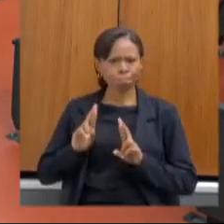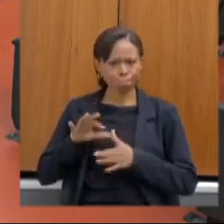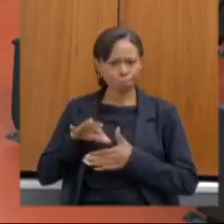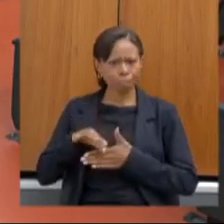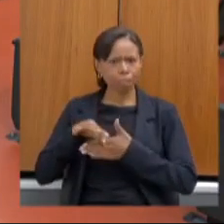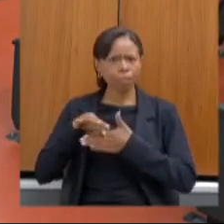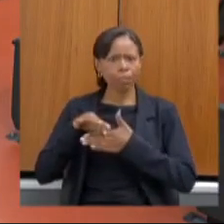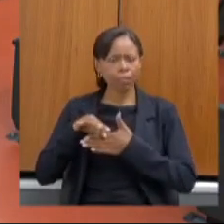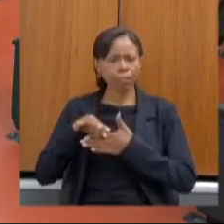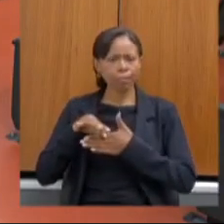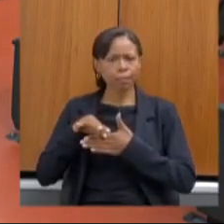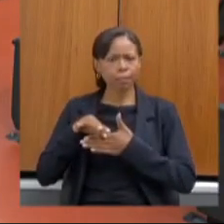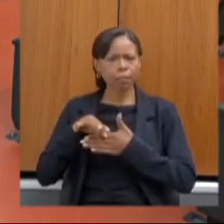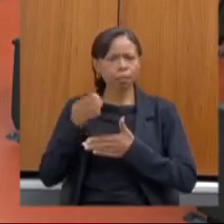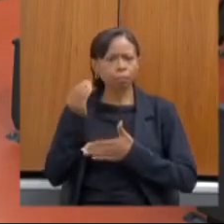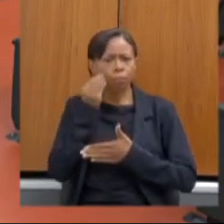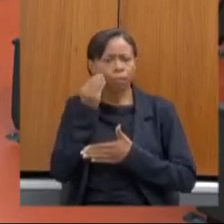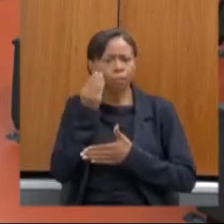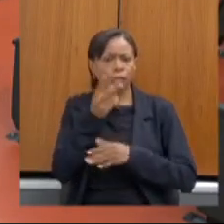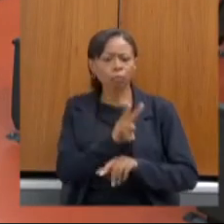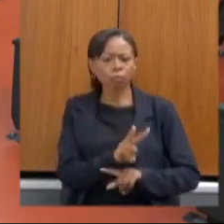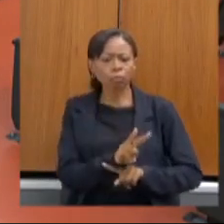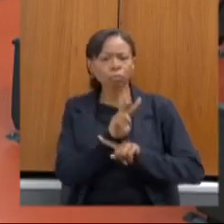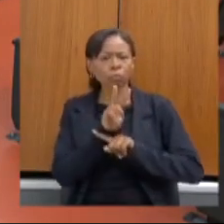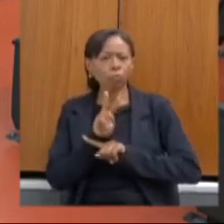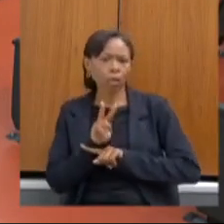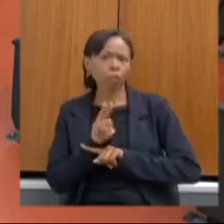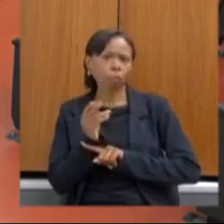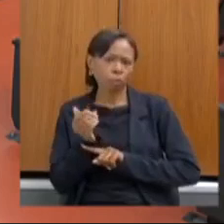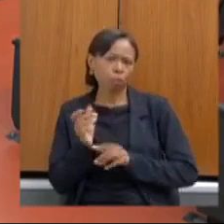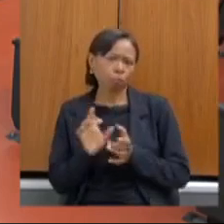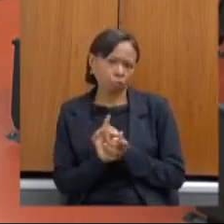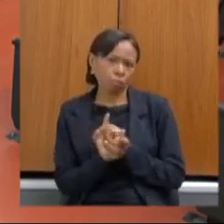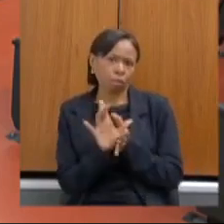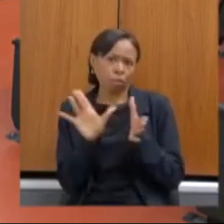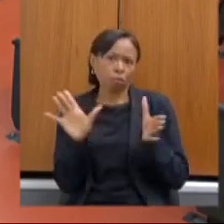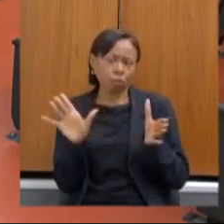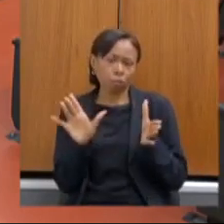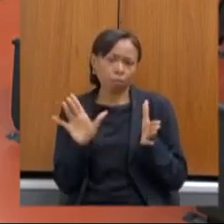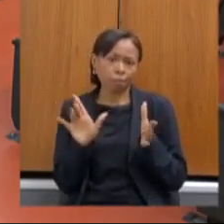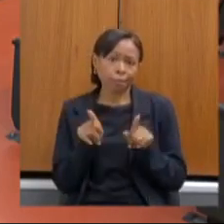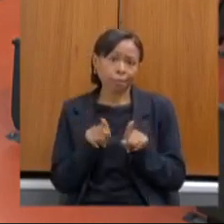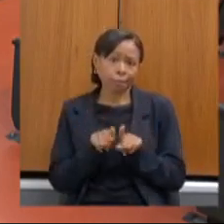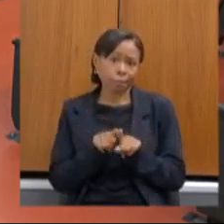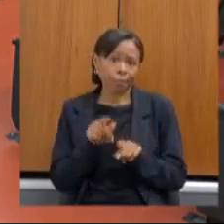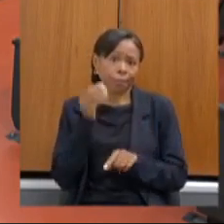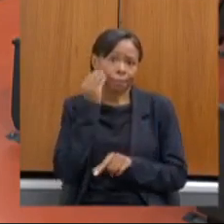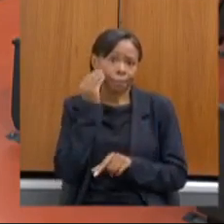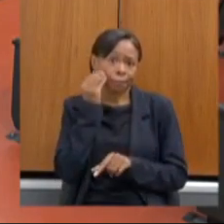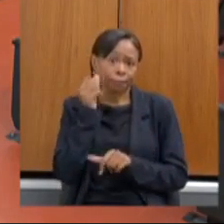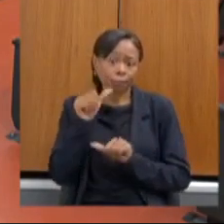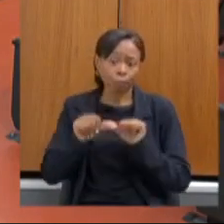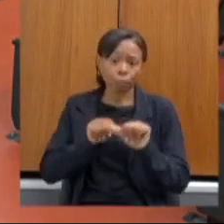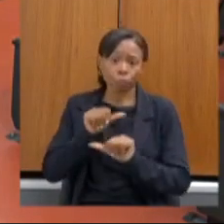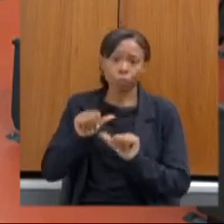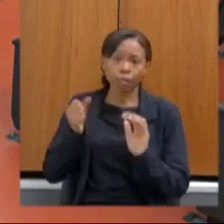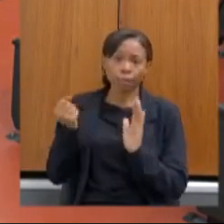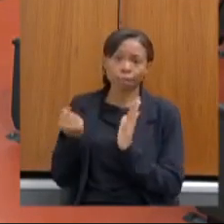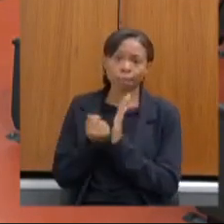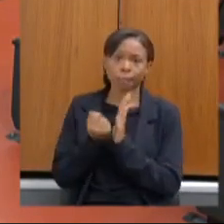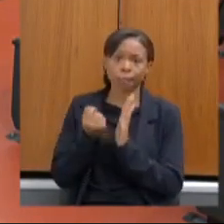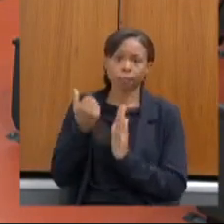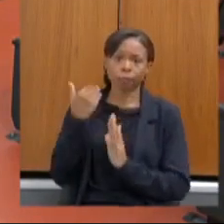tornar o crédito mais acessível e tirar essa estigma de que o banco é um banco é